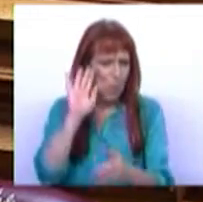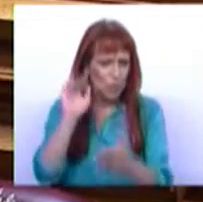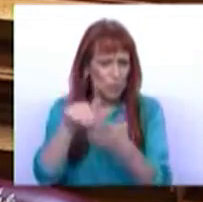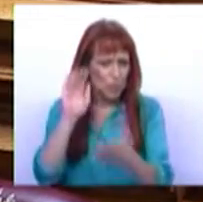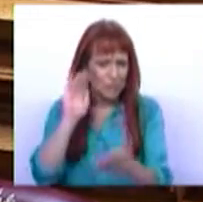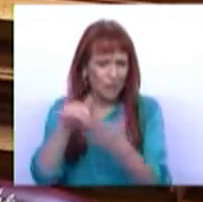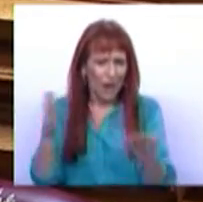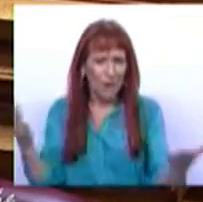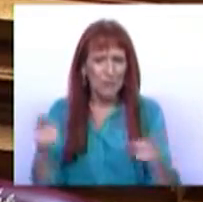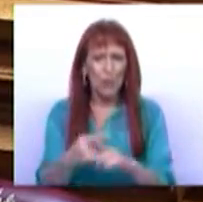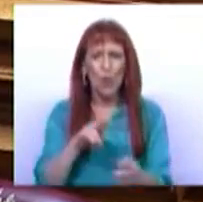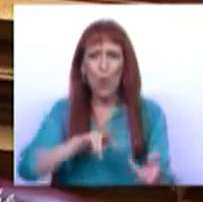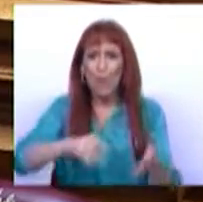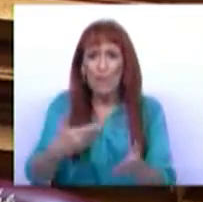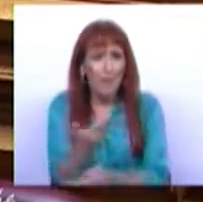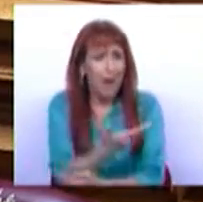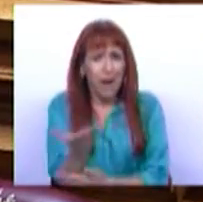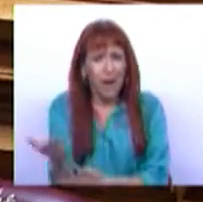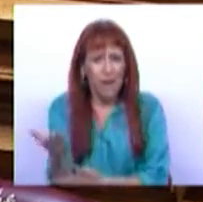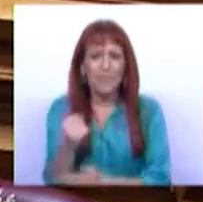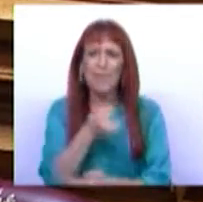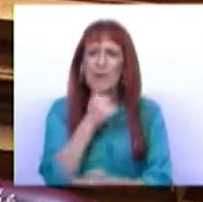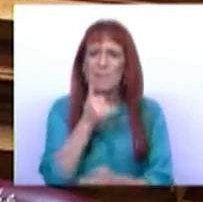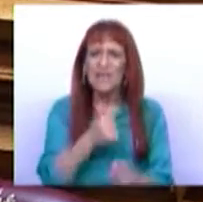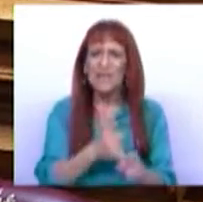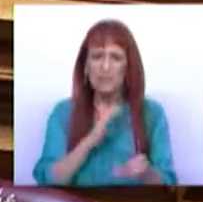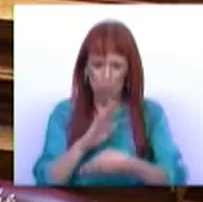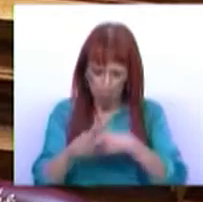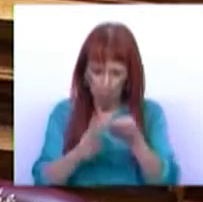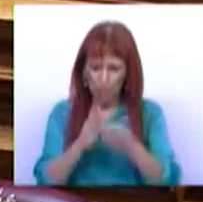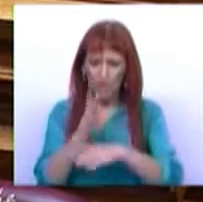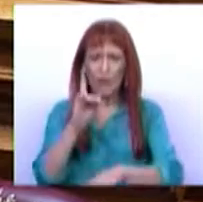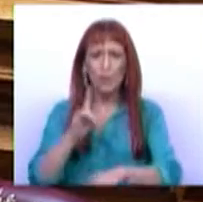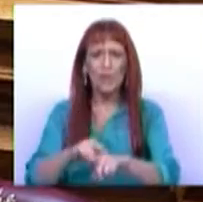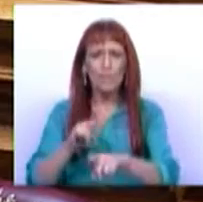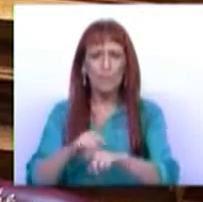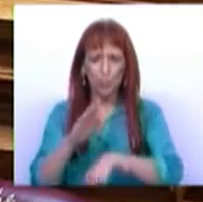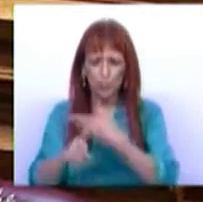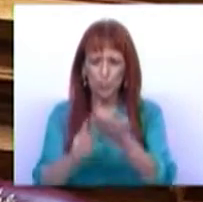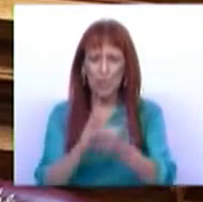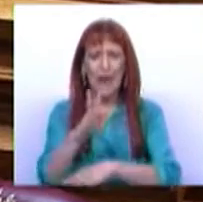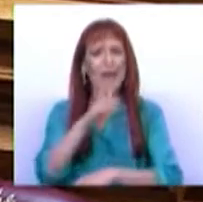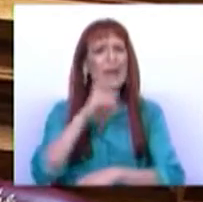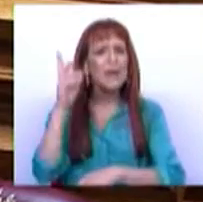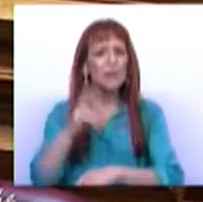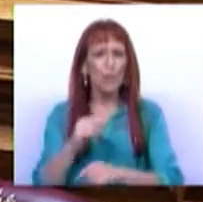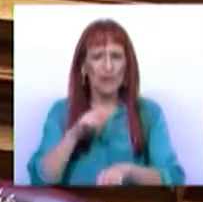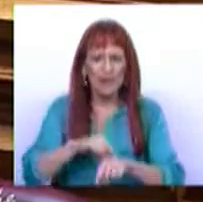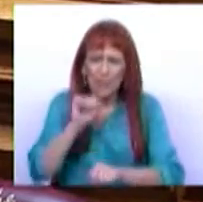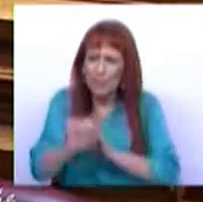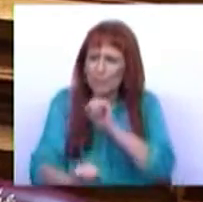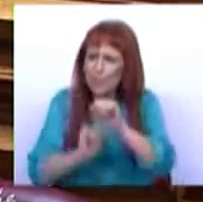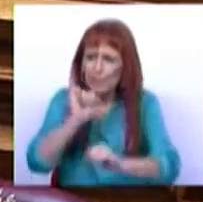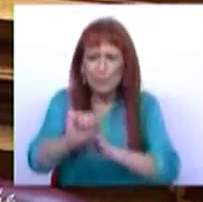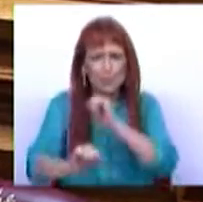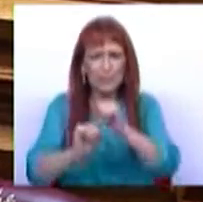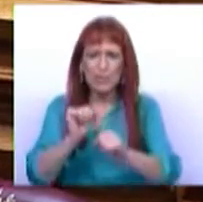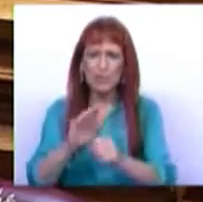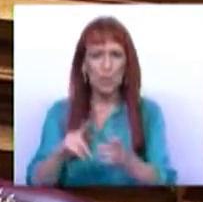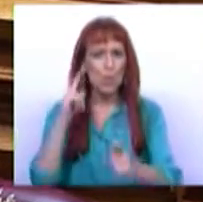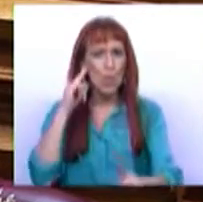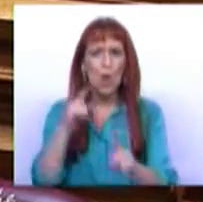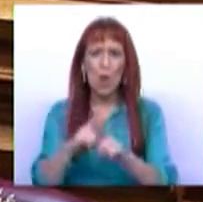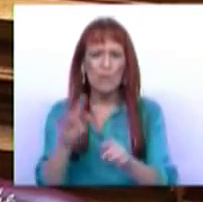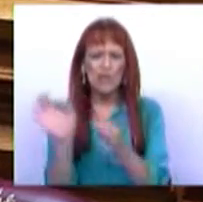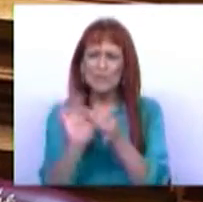resultados. E uma reforma é isto. Medidas continuadas no tempo, que respondem a cada momento com